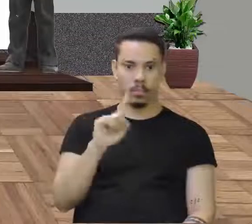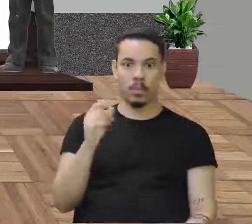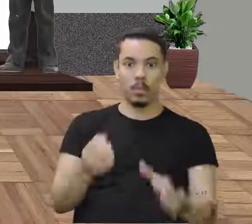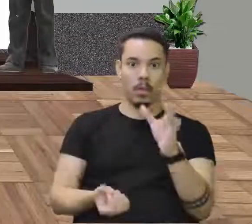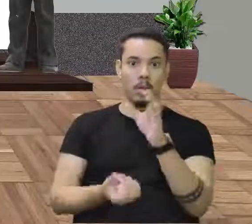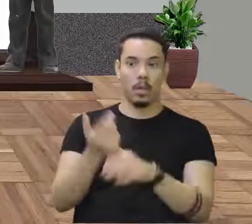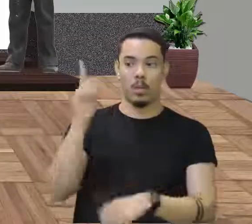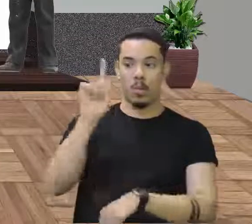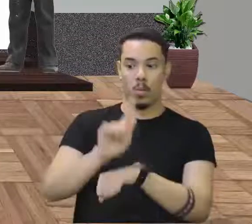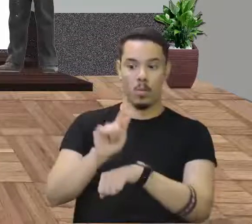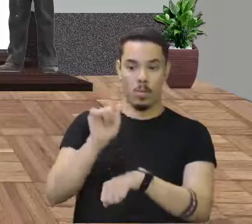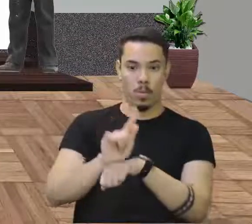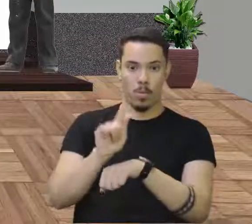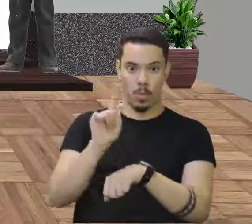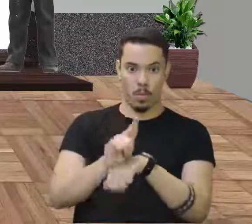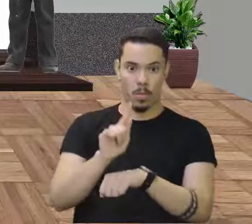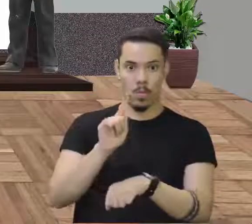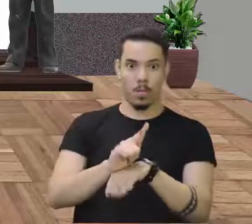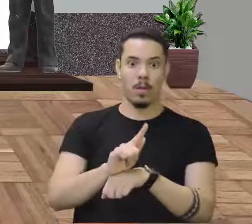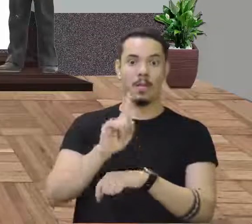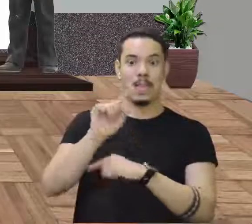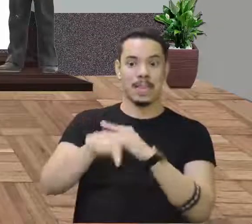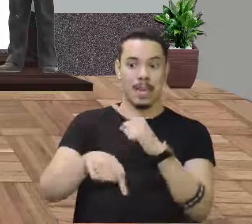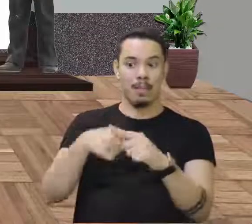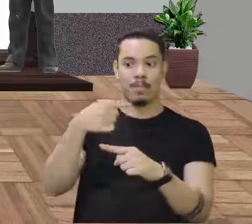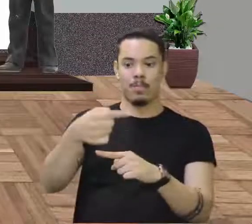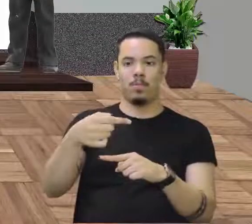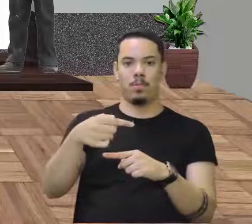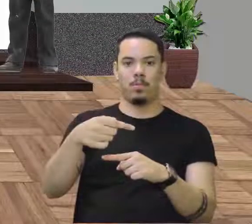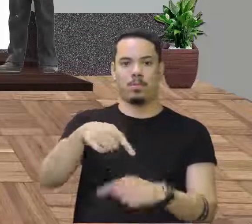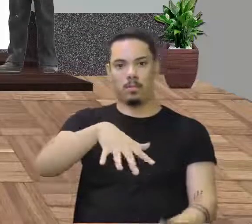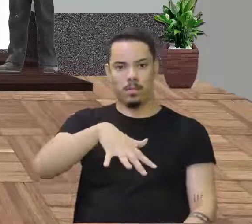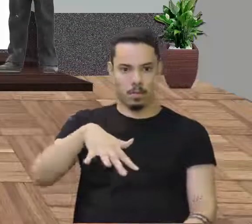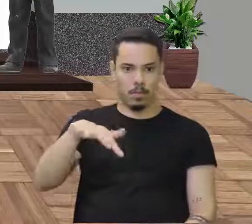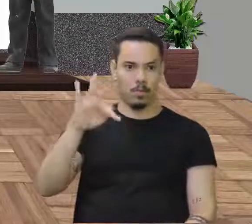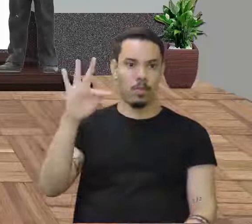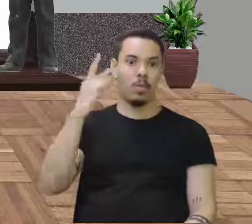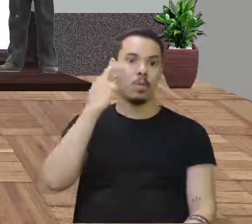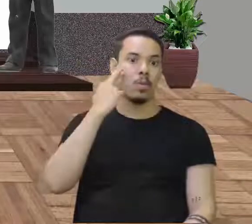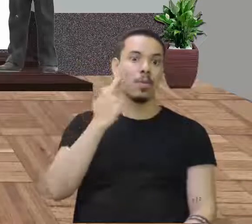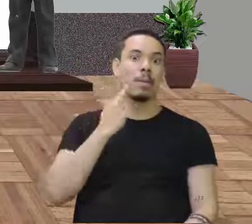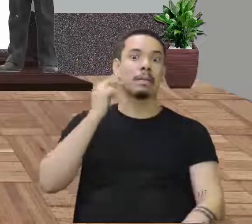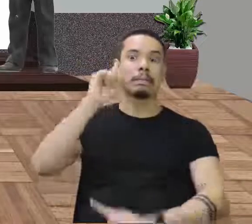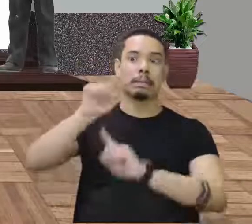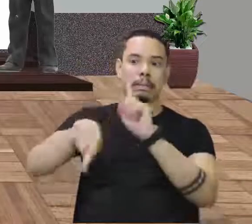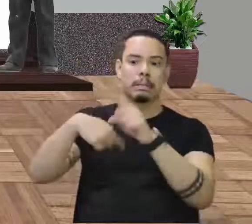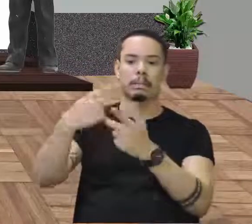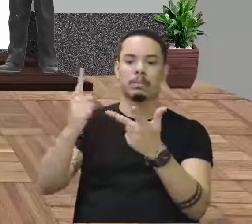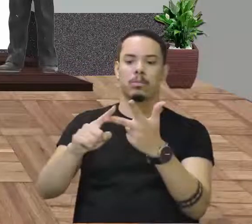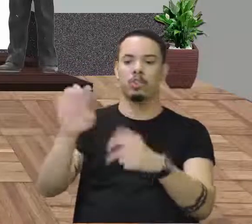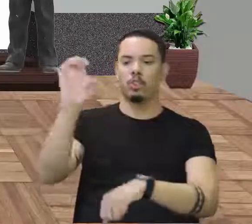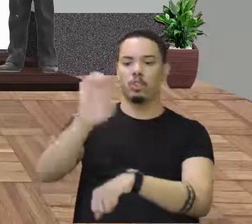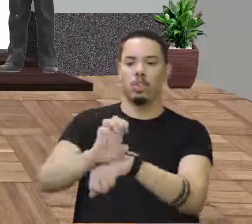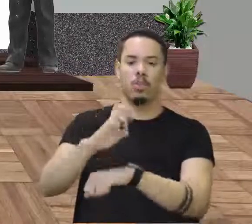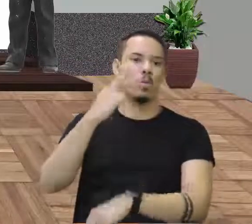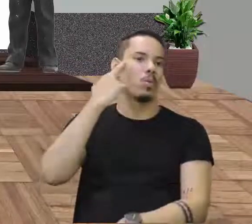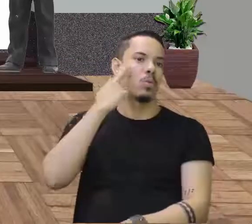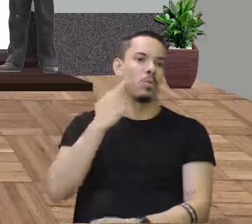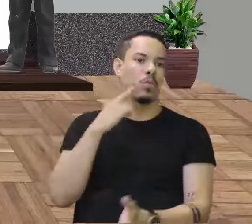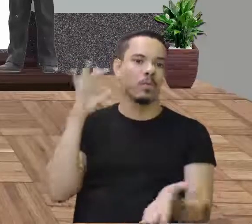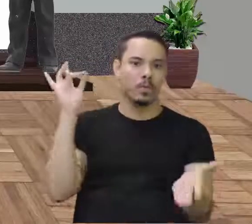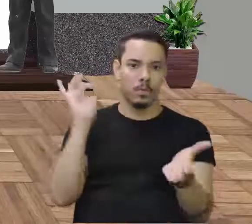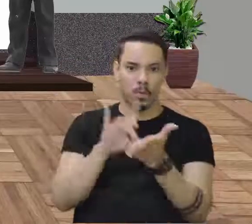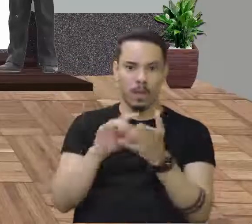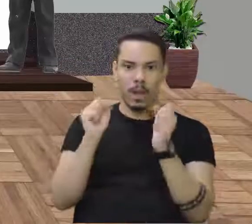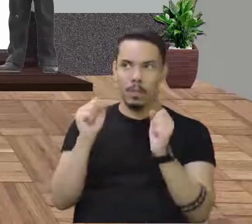Guaporé, que se torna território federal de Rondônia e depois se torna estado de Rondônia. Aí pode cair